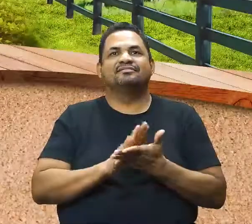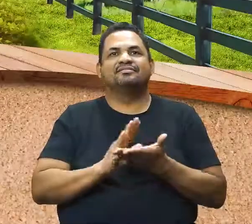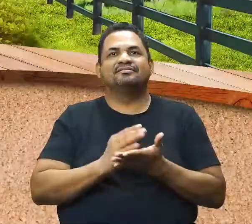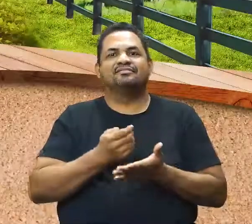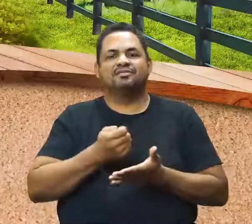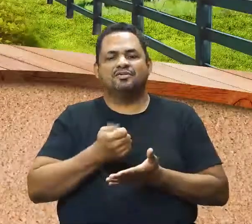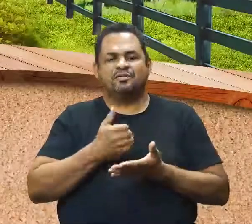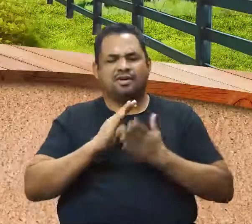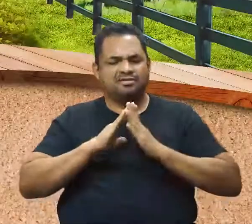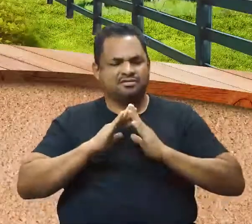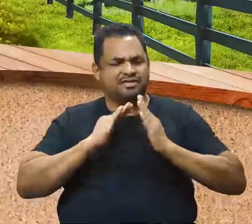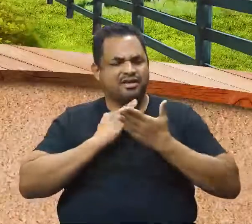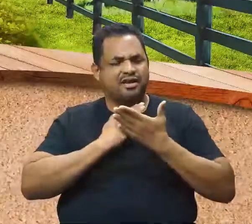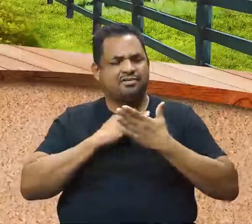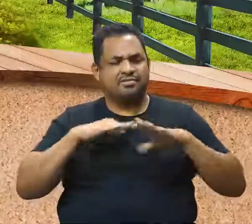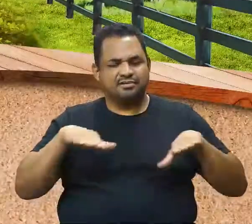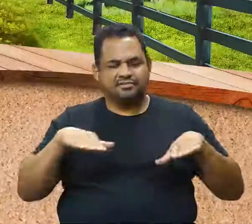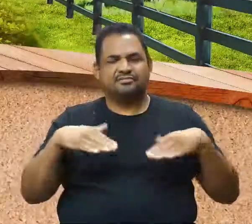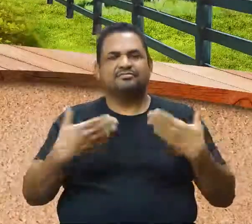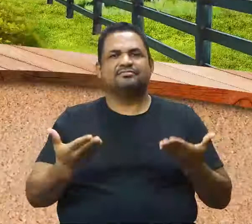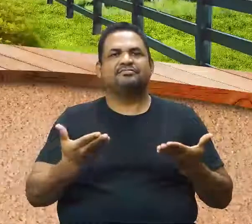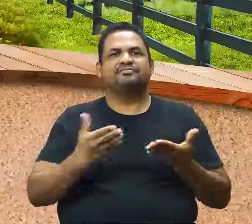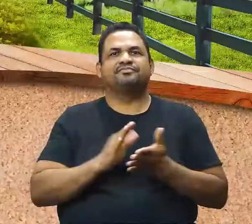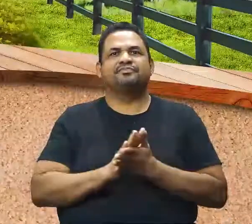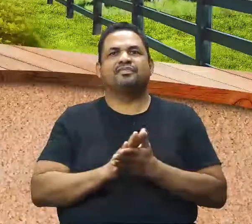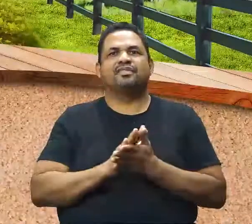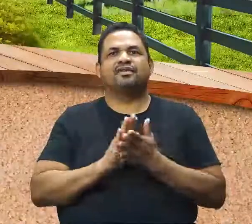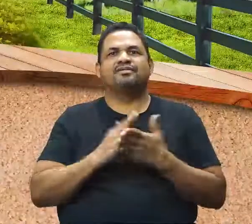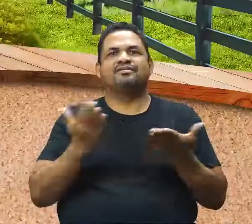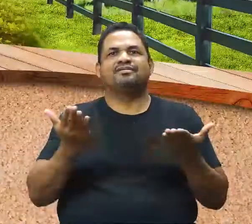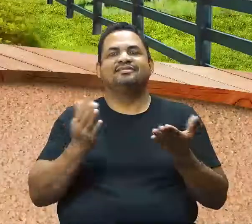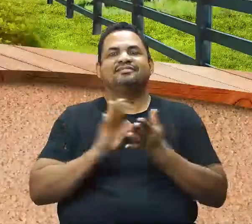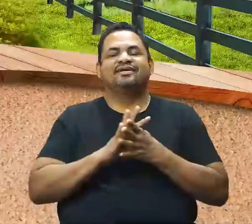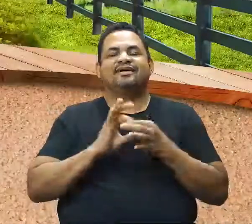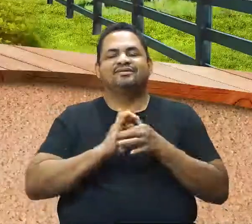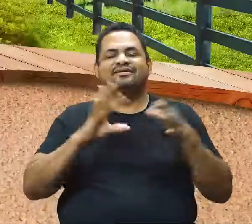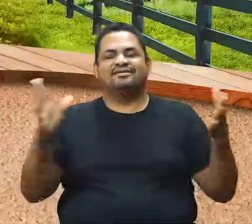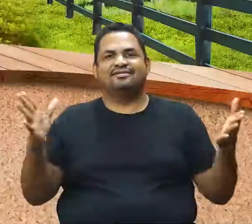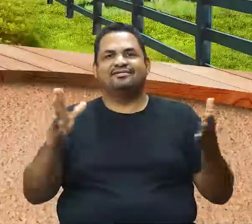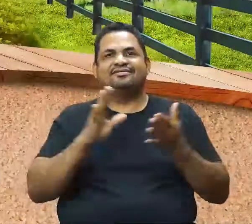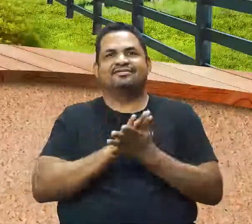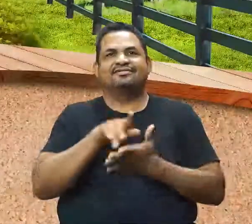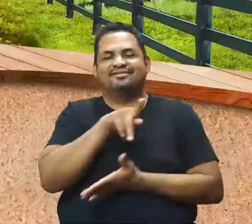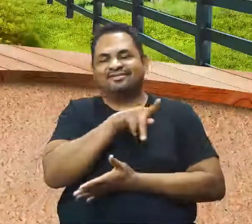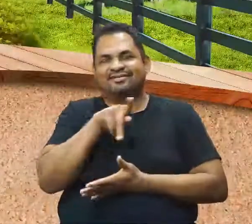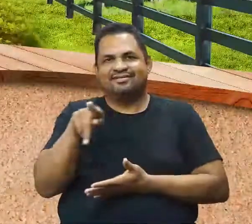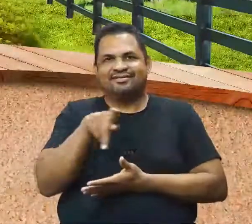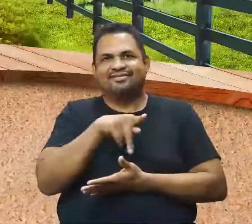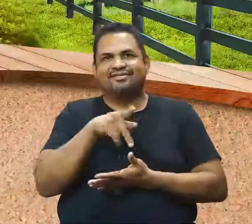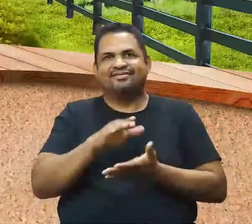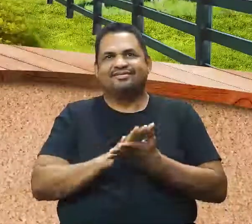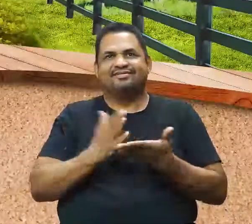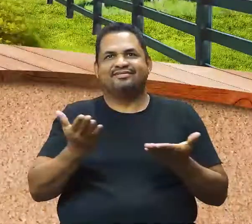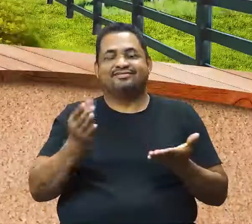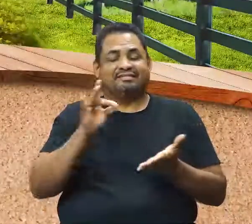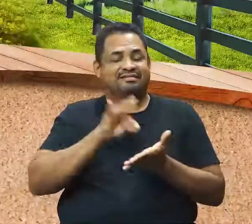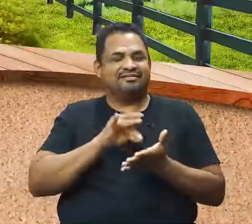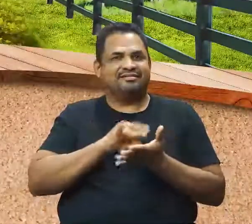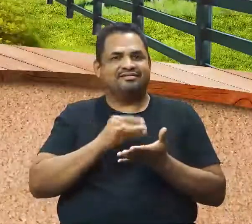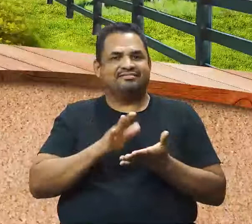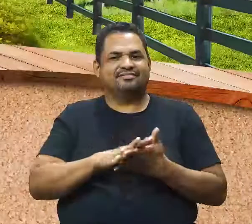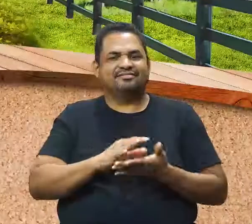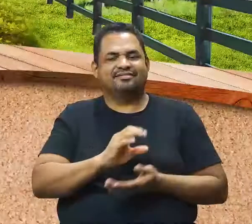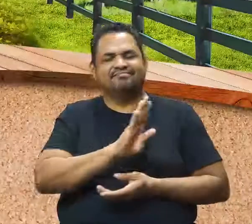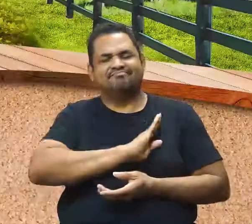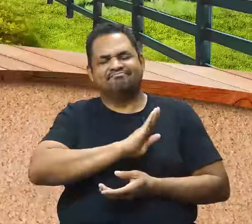nos finalmente. Isso mesmo! Vamos ficar livres, professor! E claro que um pouquinho com o